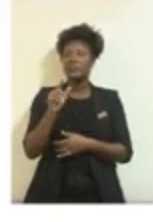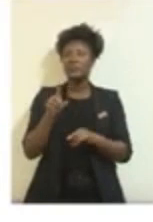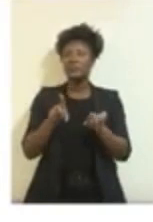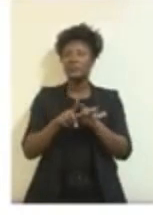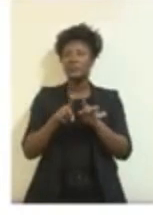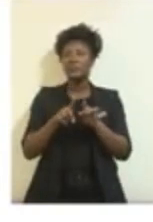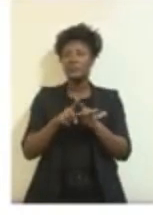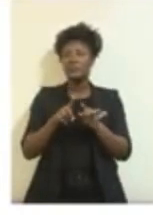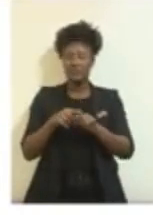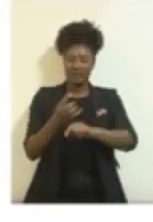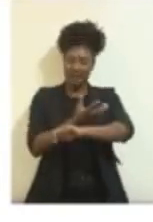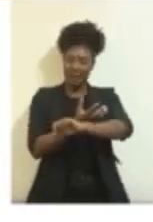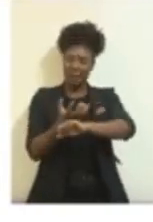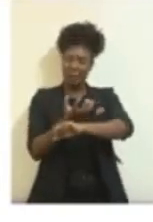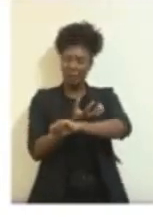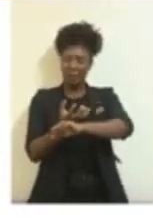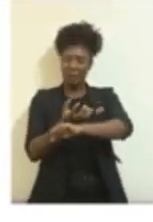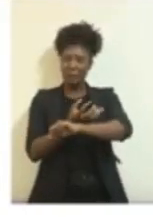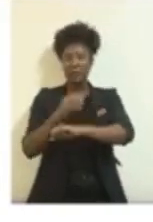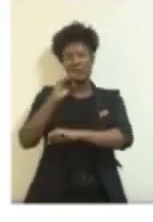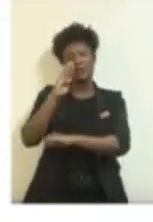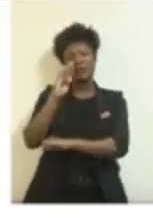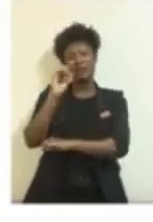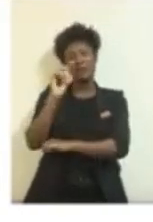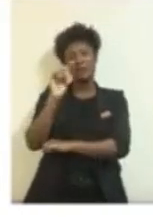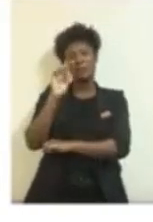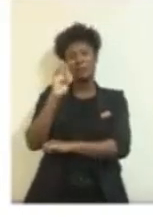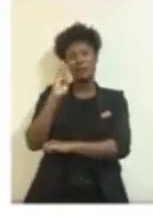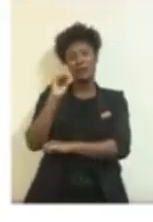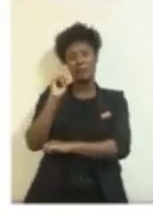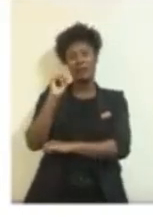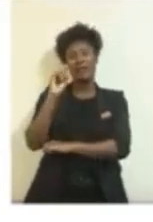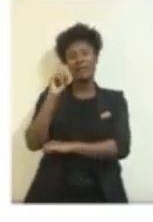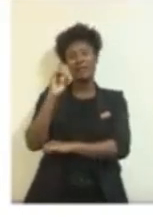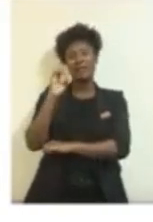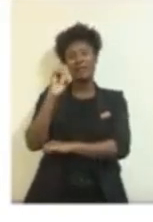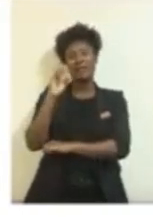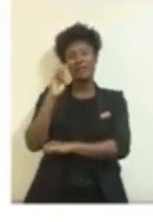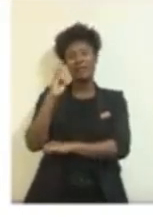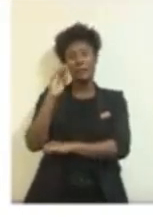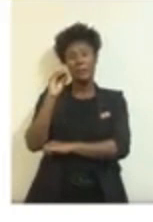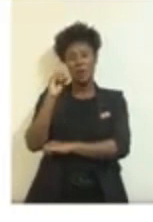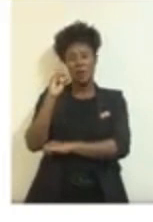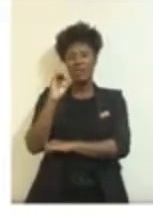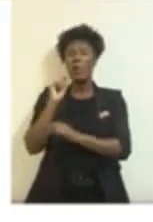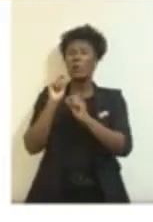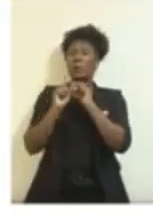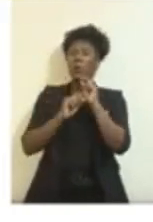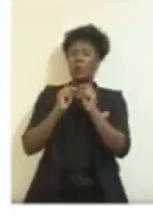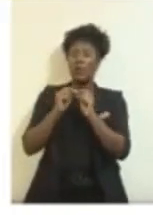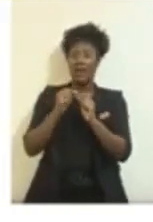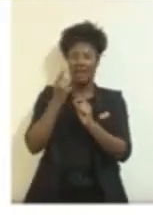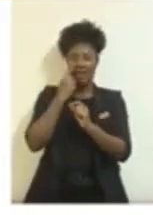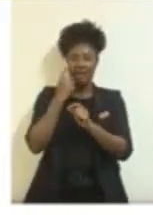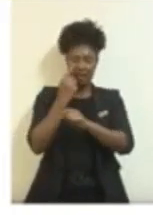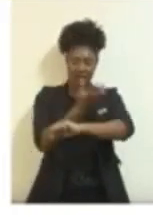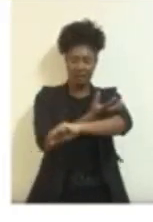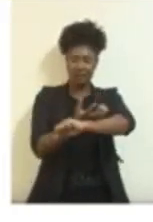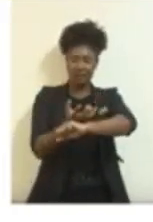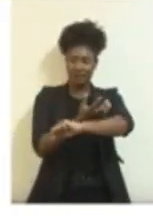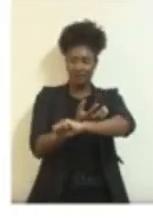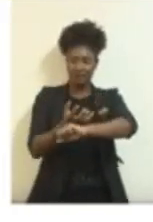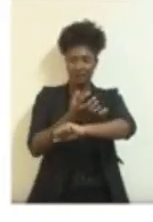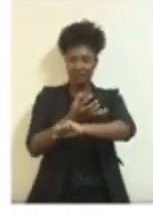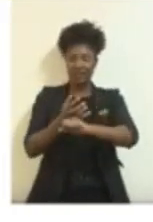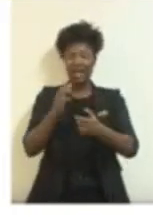já foram citados várias vezes de manhã, talvez alguns se perguntaram, mas o que é o tal de barba de bode? Esse capim aqui, né? Então é um capim que o gado